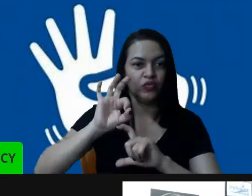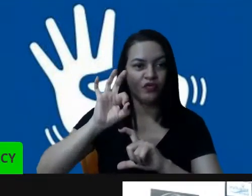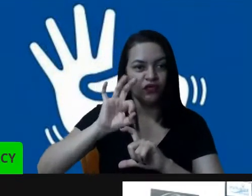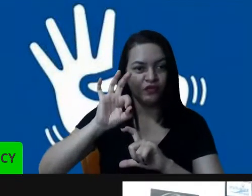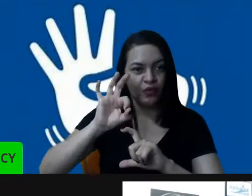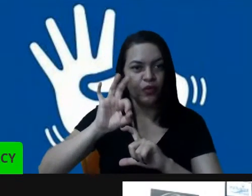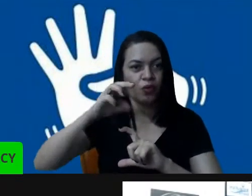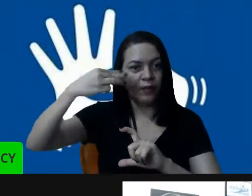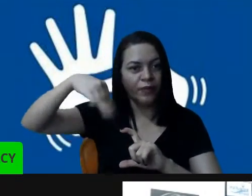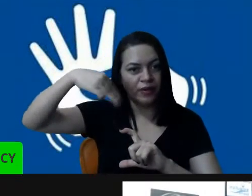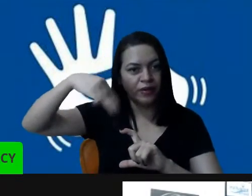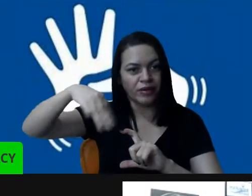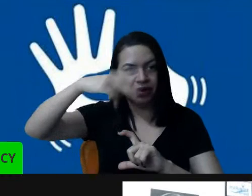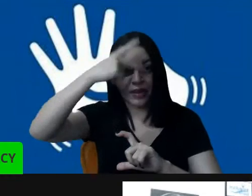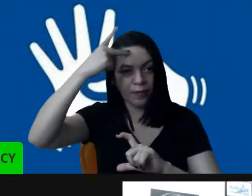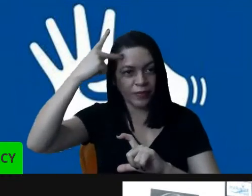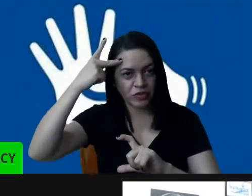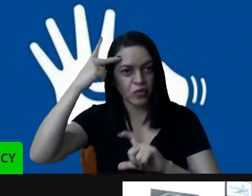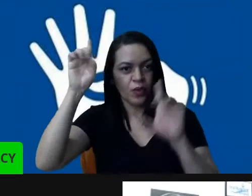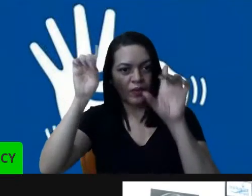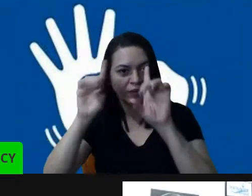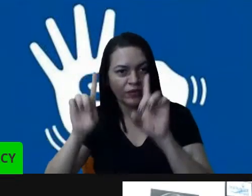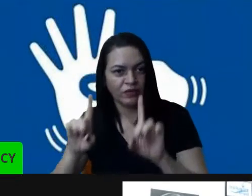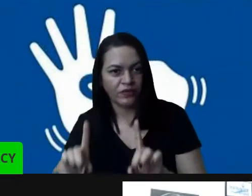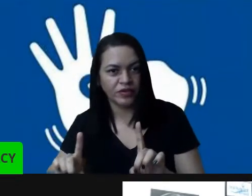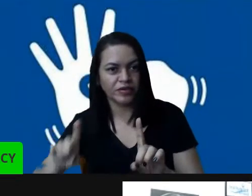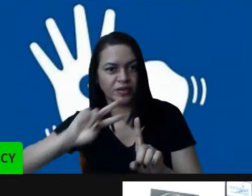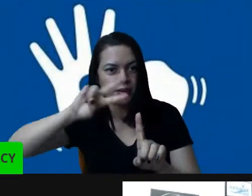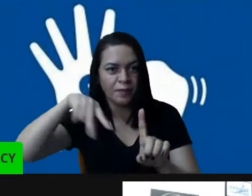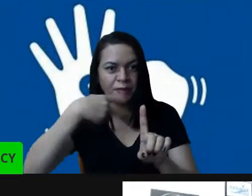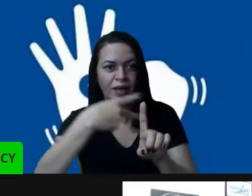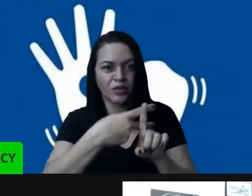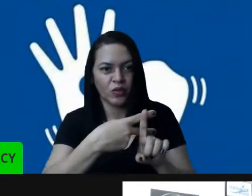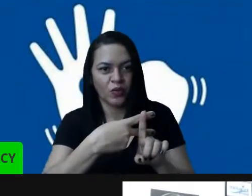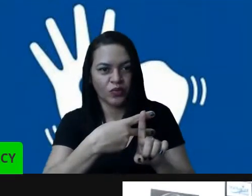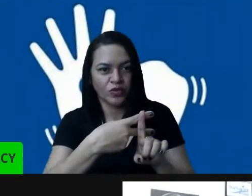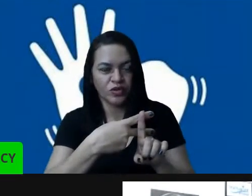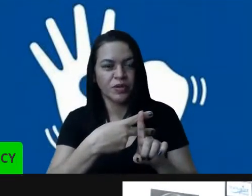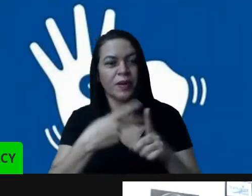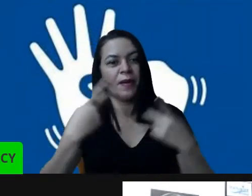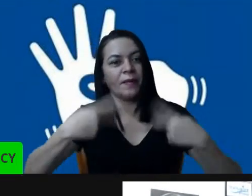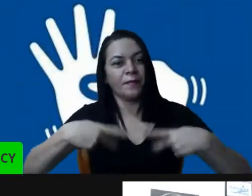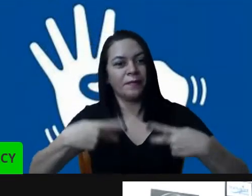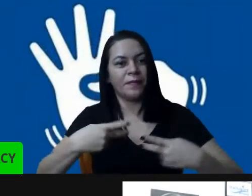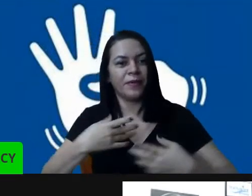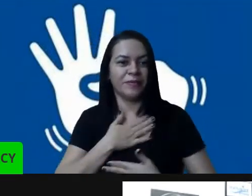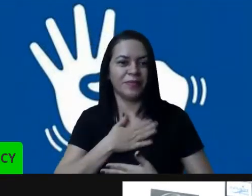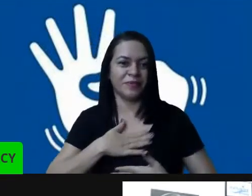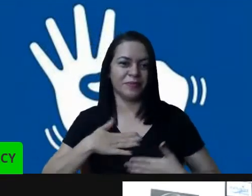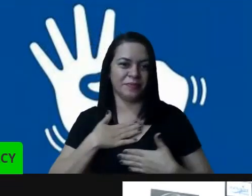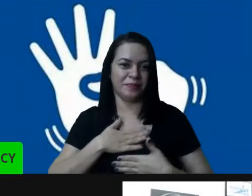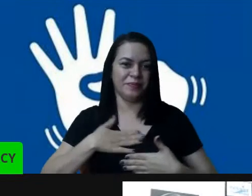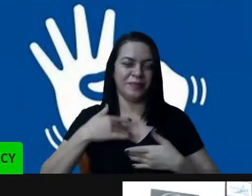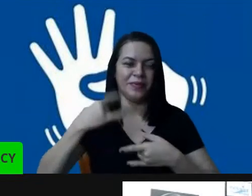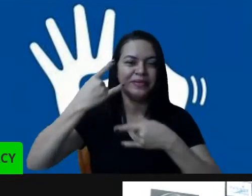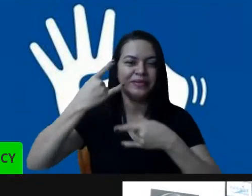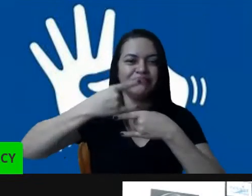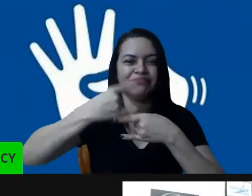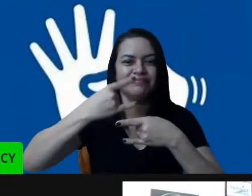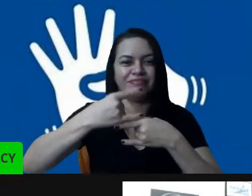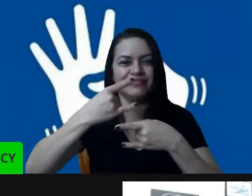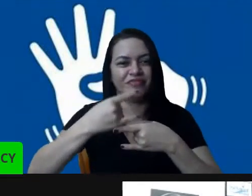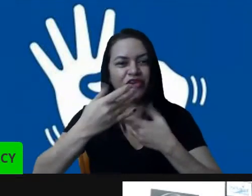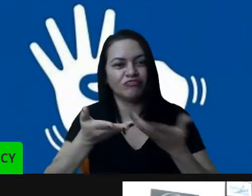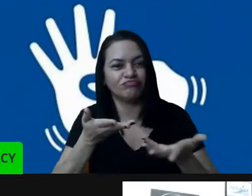Patologia. E para mim é um prazer vocês aqui comigo nessa live, para a gente discorrer desse assunto